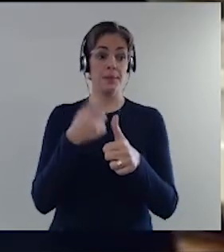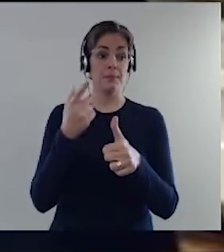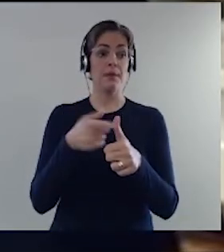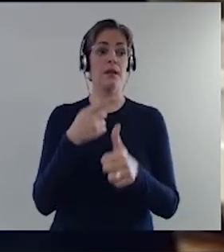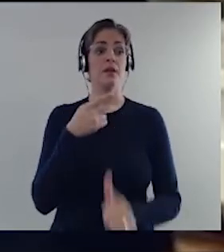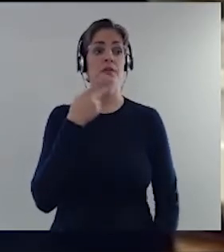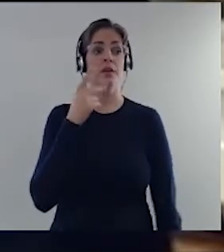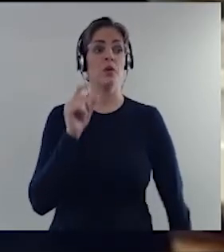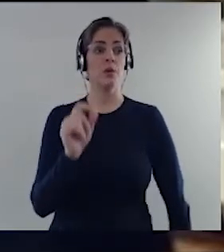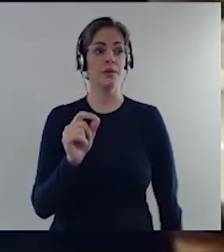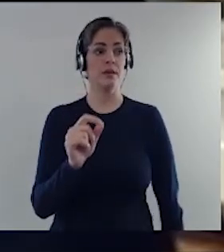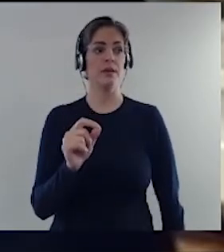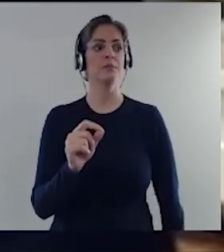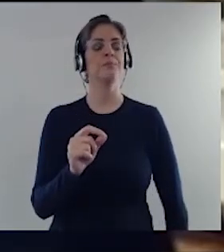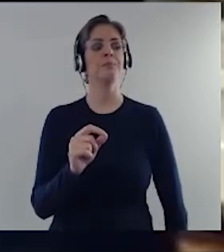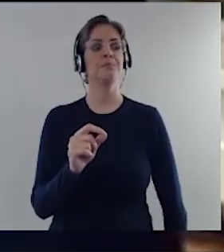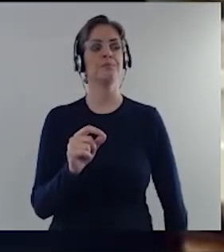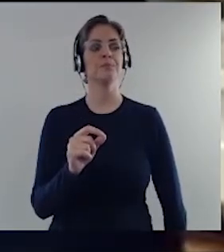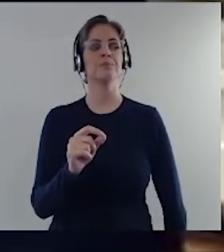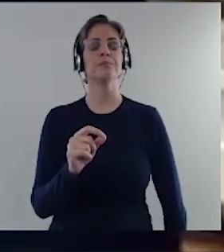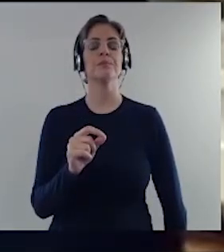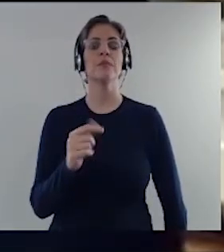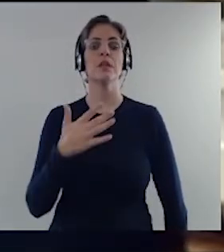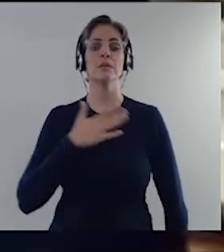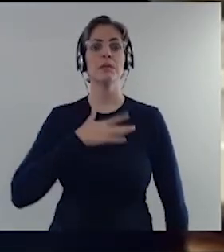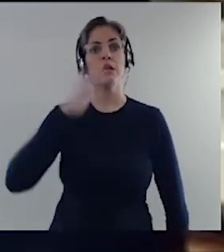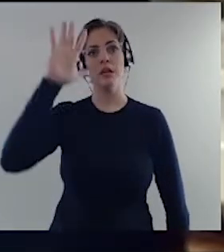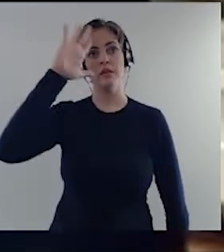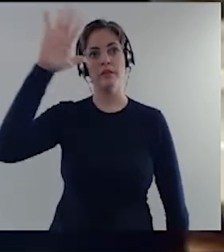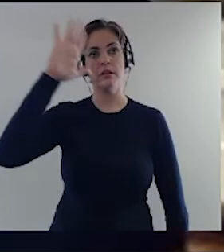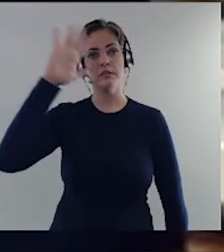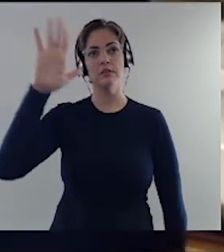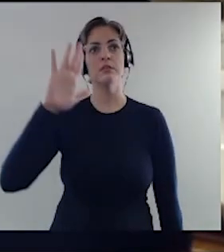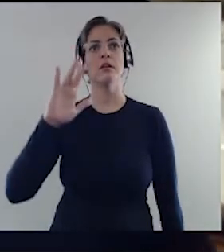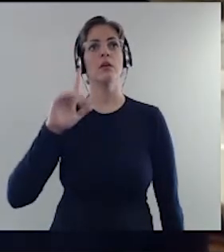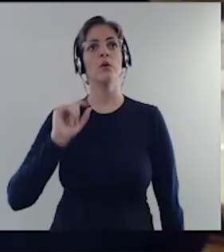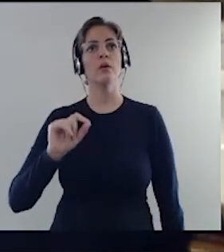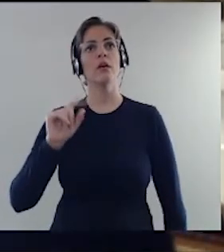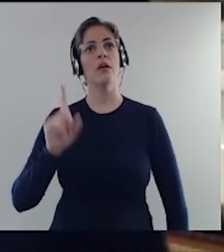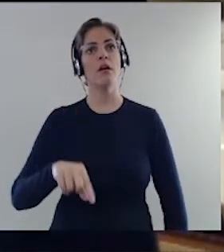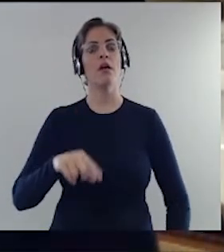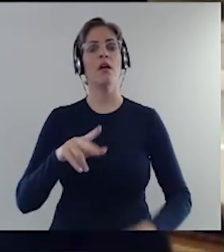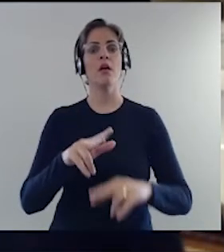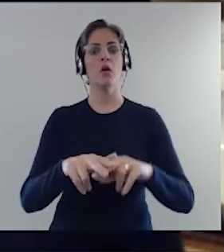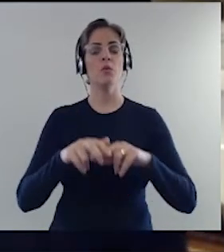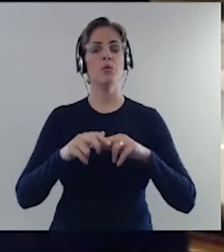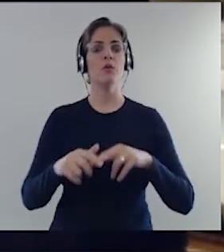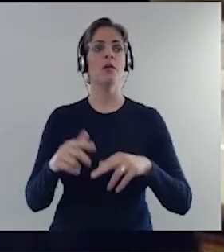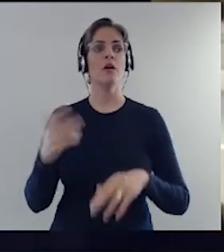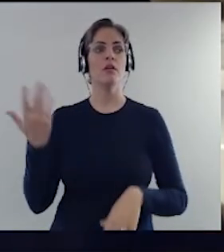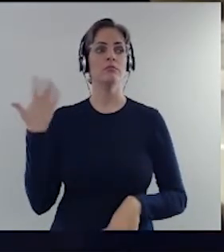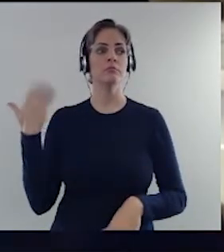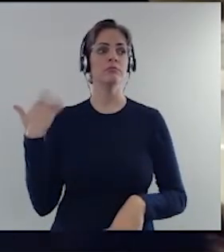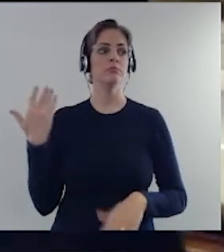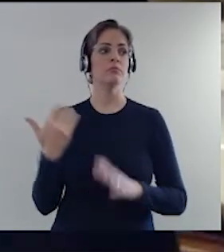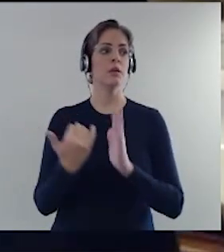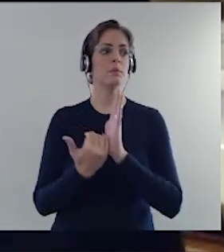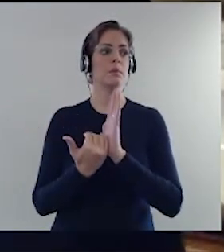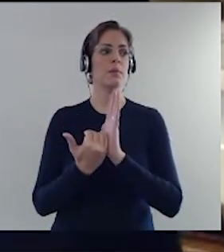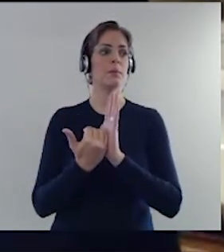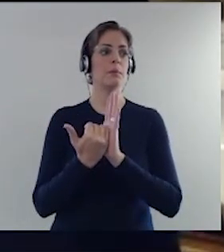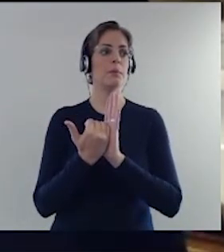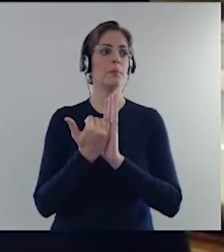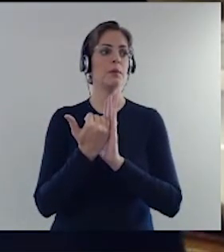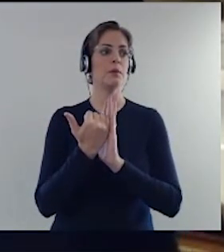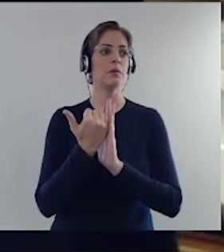destacar que a reflexão que faço diz respeito a uma situação que vinha crescendo ultimamente e que era uma